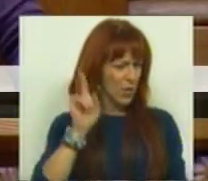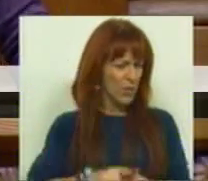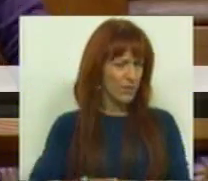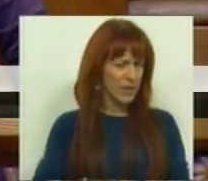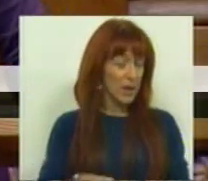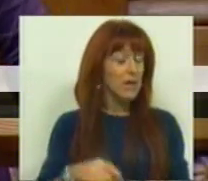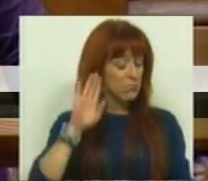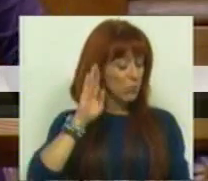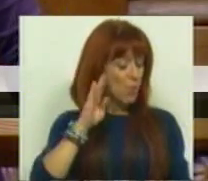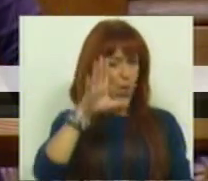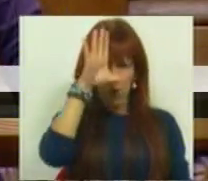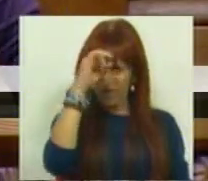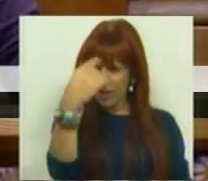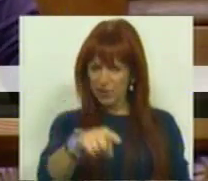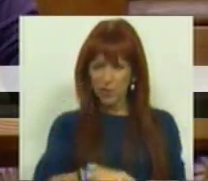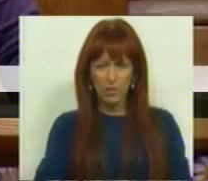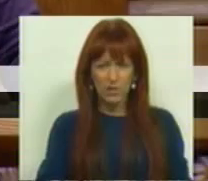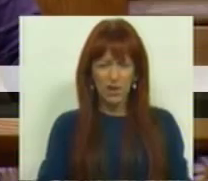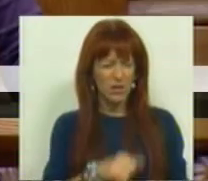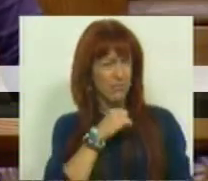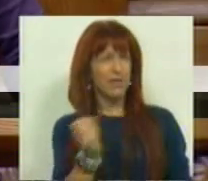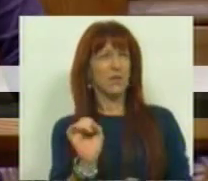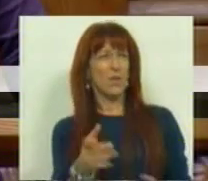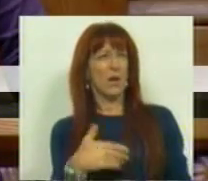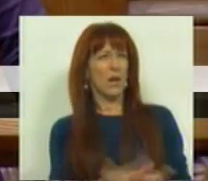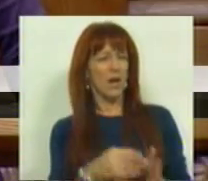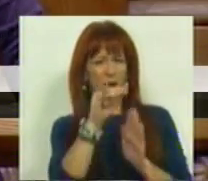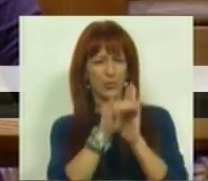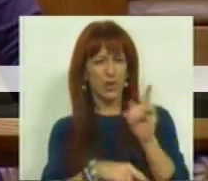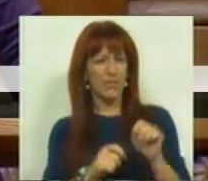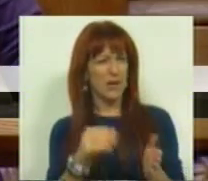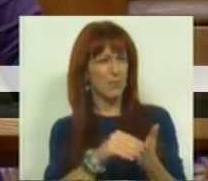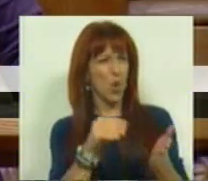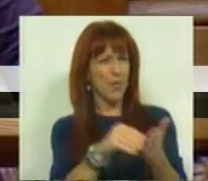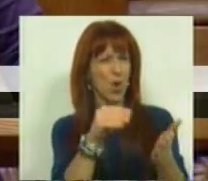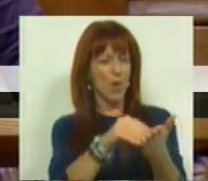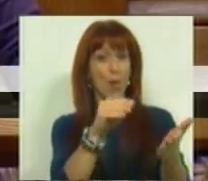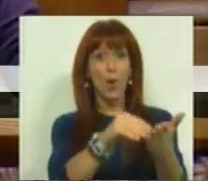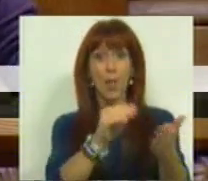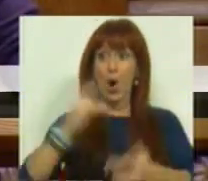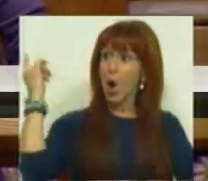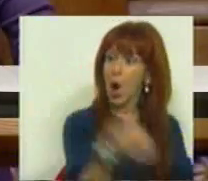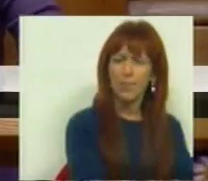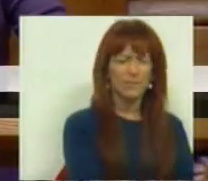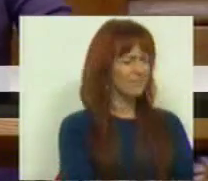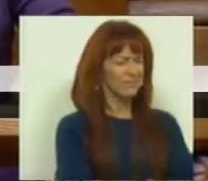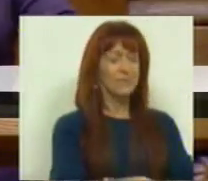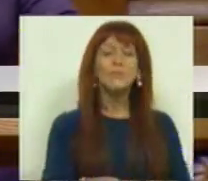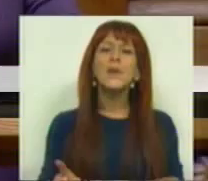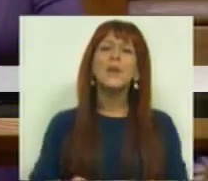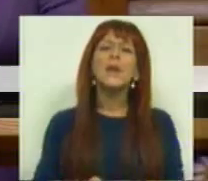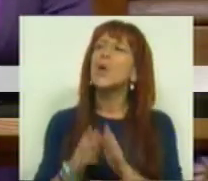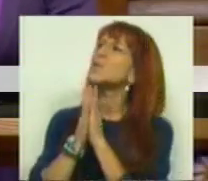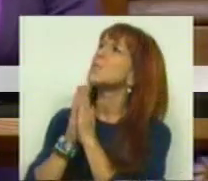Nem ignoram que tem um Governo sem legitimidade para este programa de empobrecimento forçado. Nem